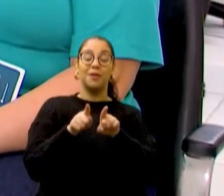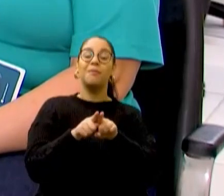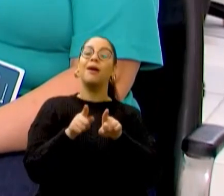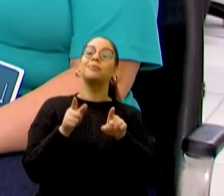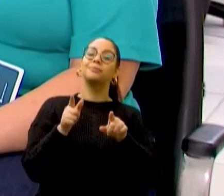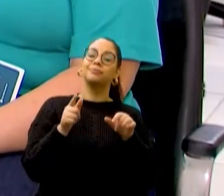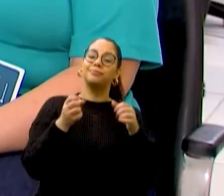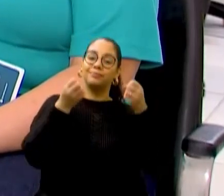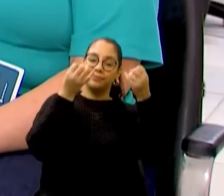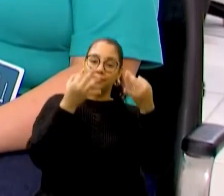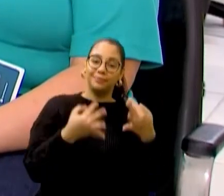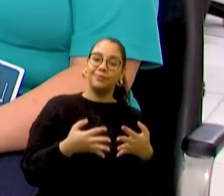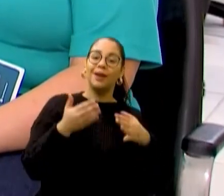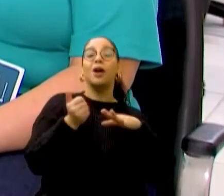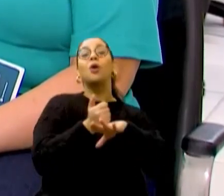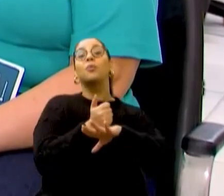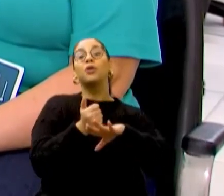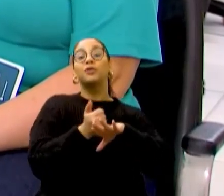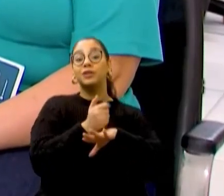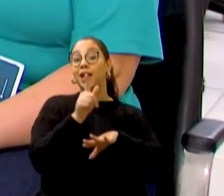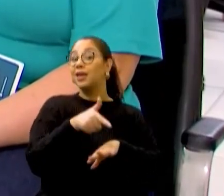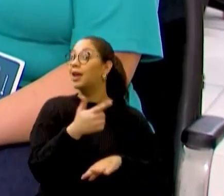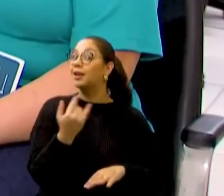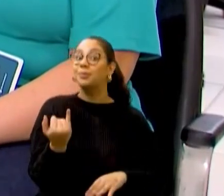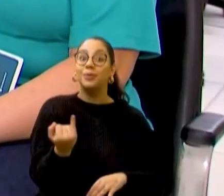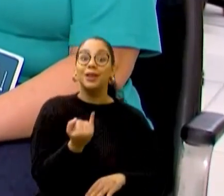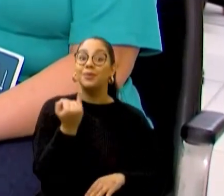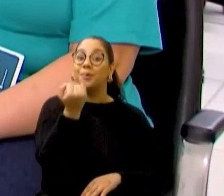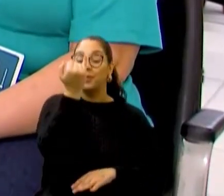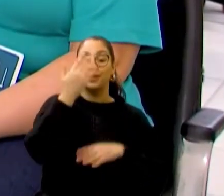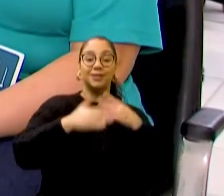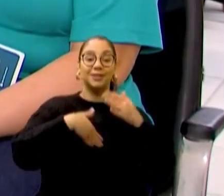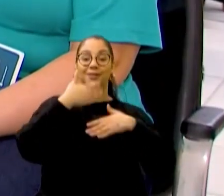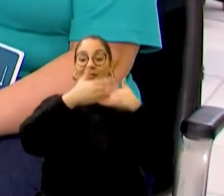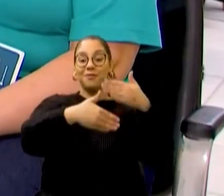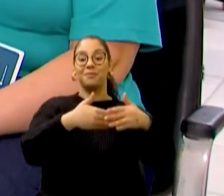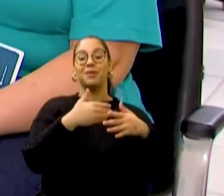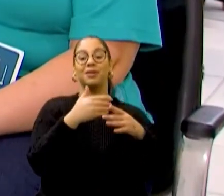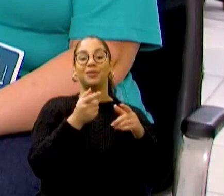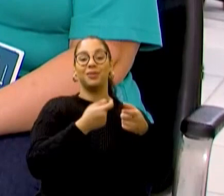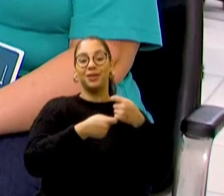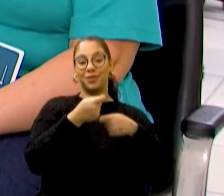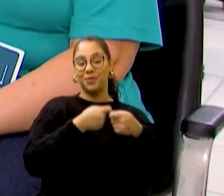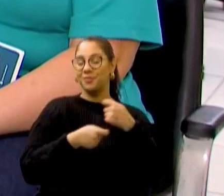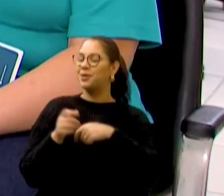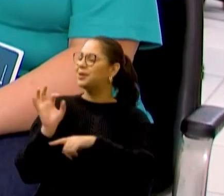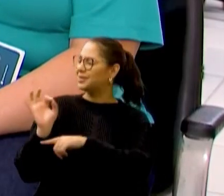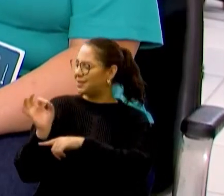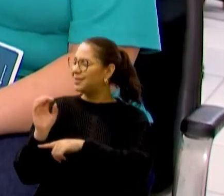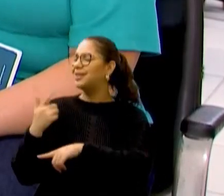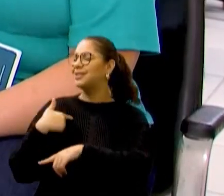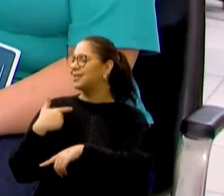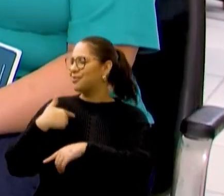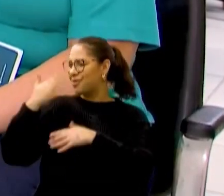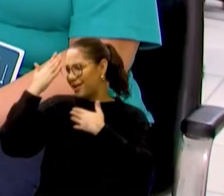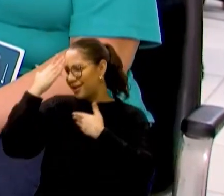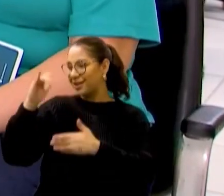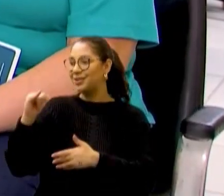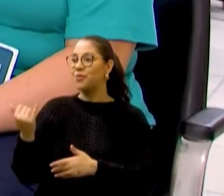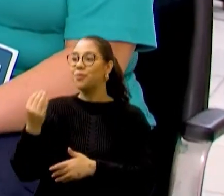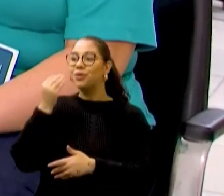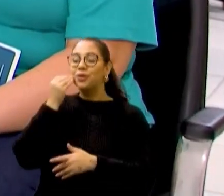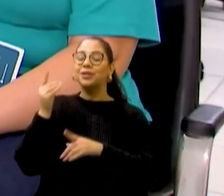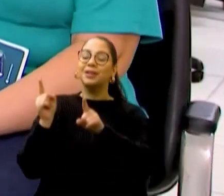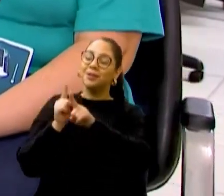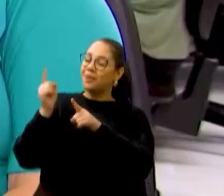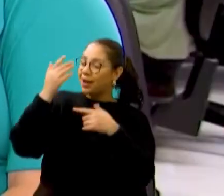outros também e vão falar sobre profissões que são é muito importantes para o desenvolvimento da nossa economia Com certeza eu agradeço